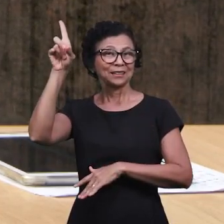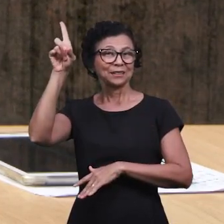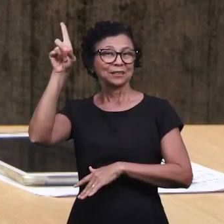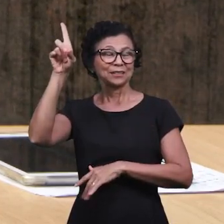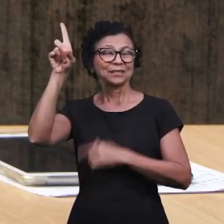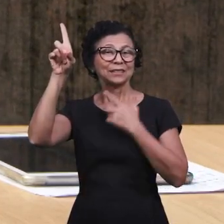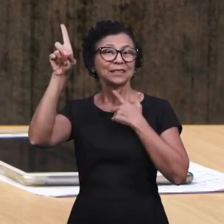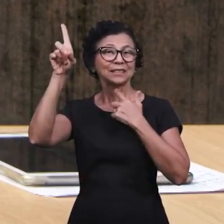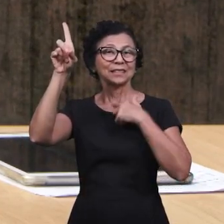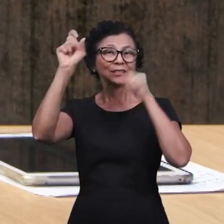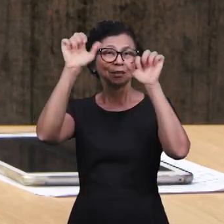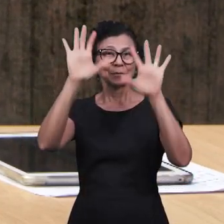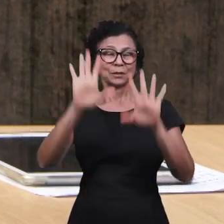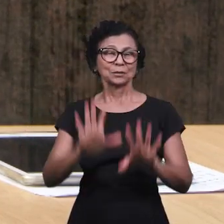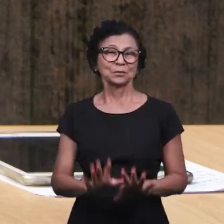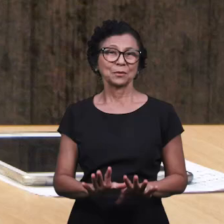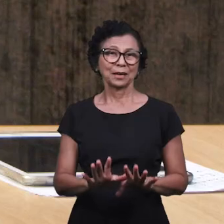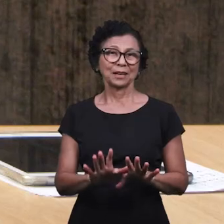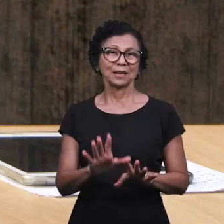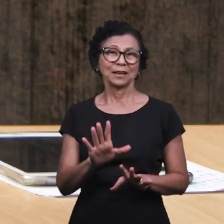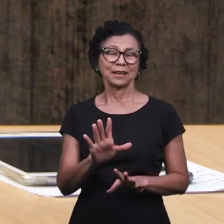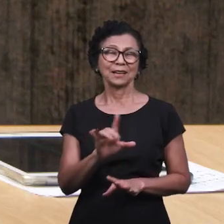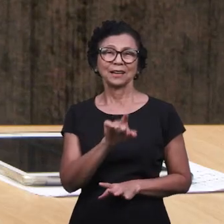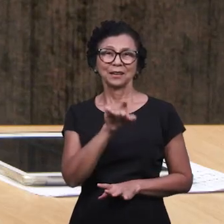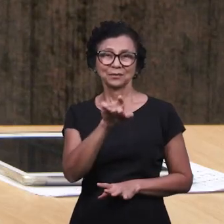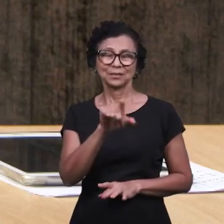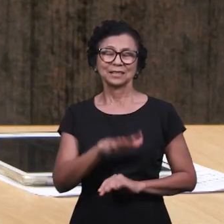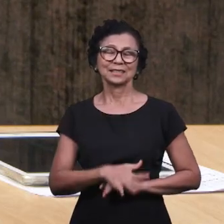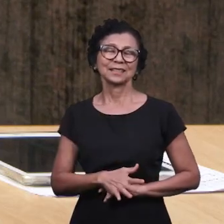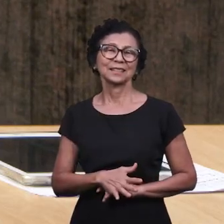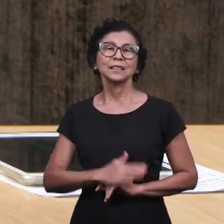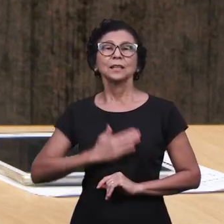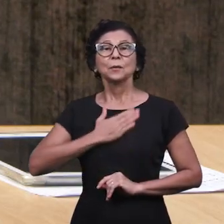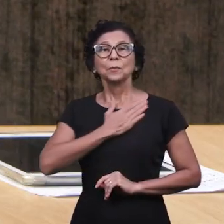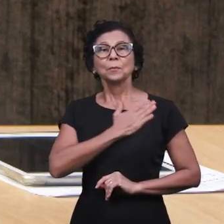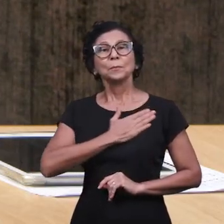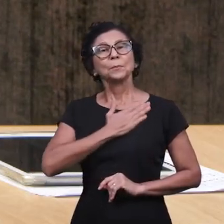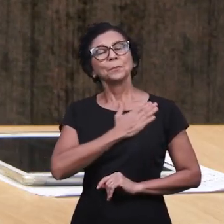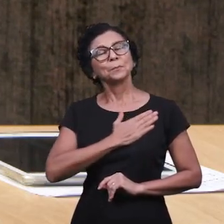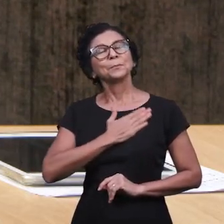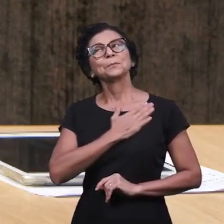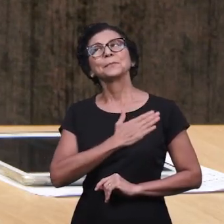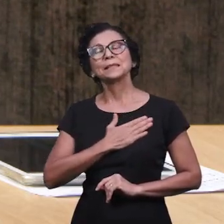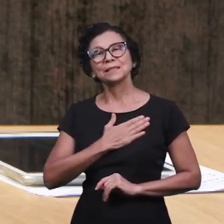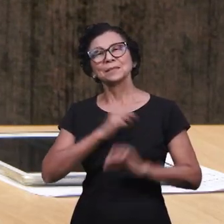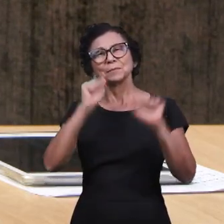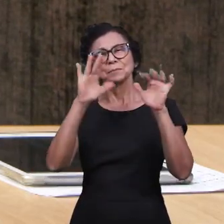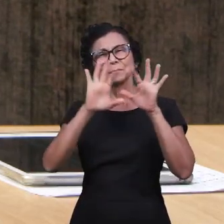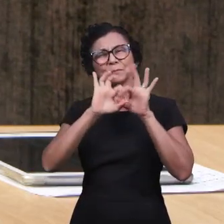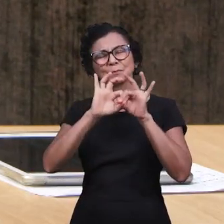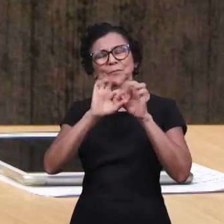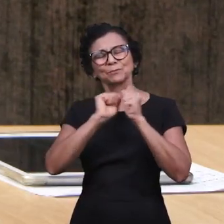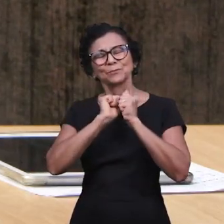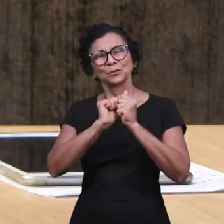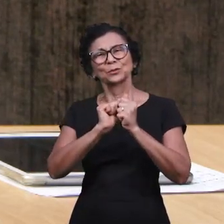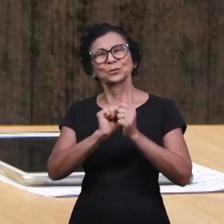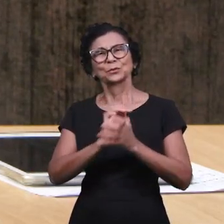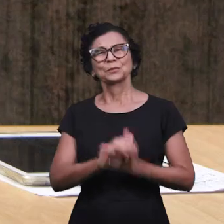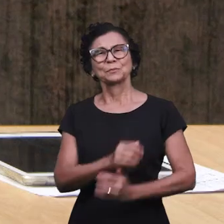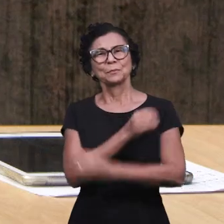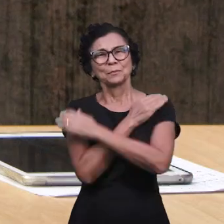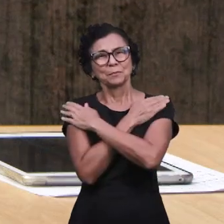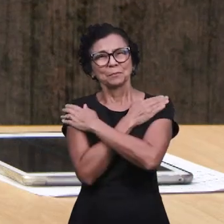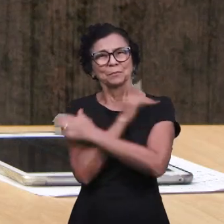para nós, para o seu coração, e para nós é um prazer e é uma bênção estarmos juntos. Fica aqui o